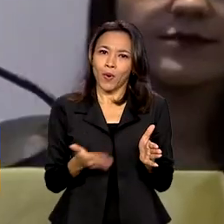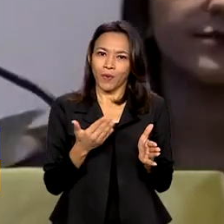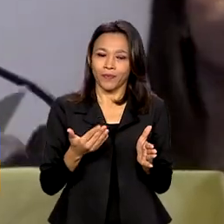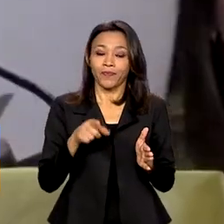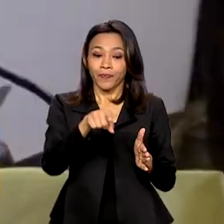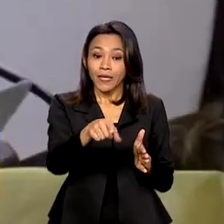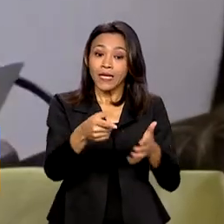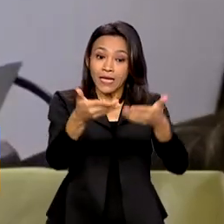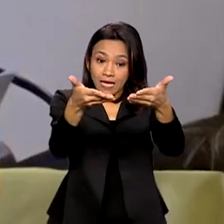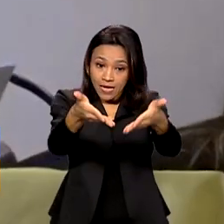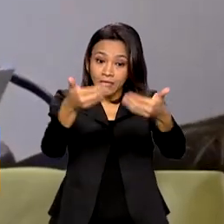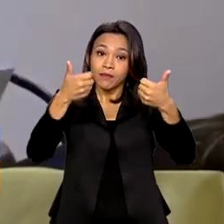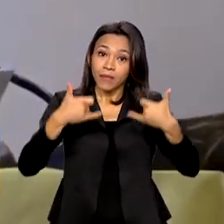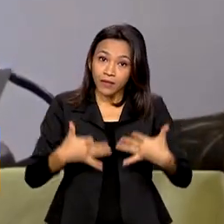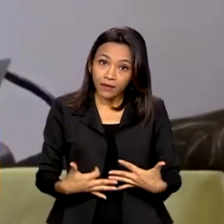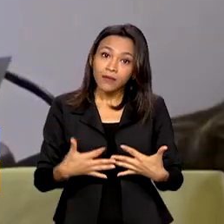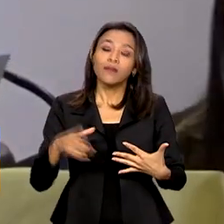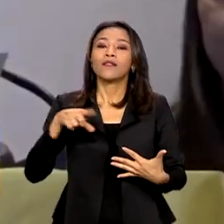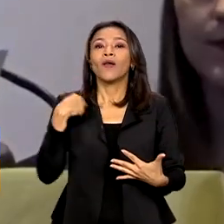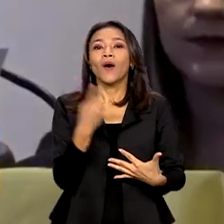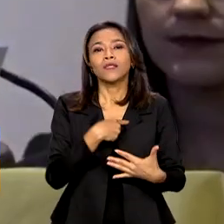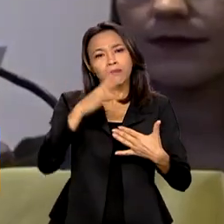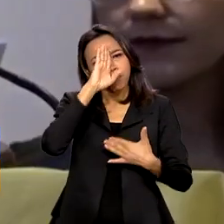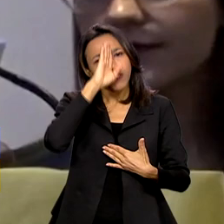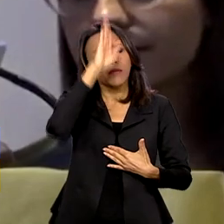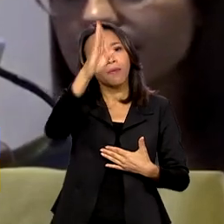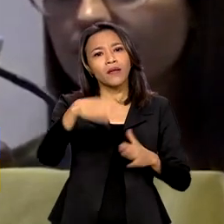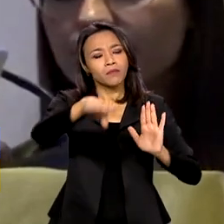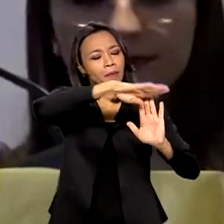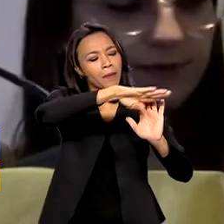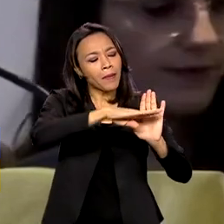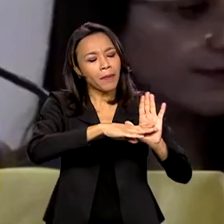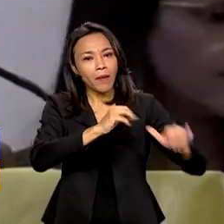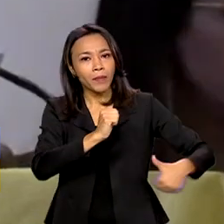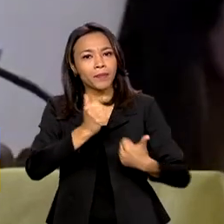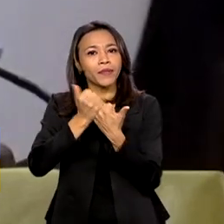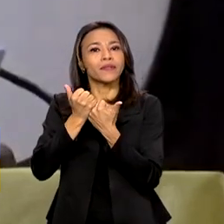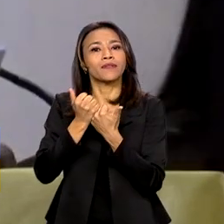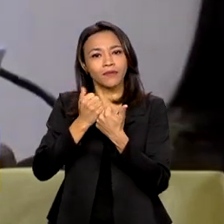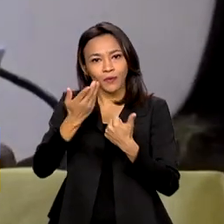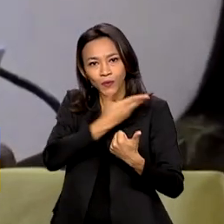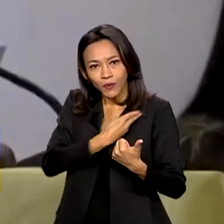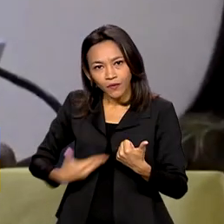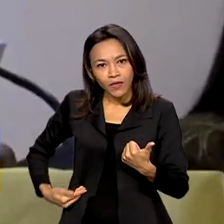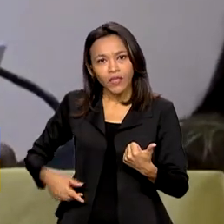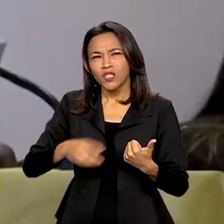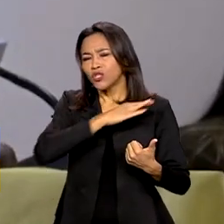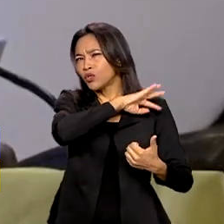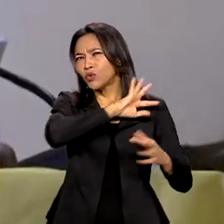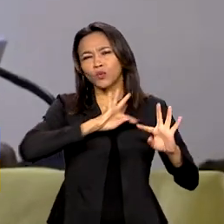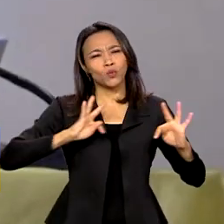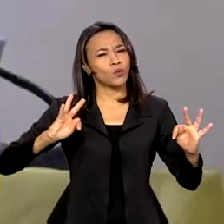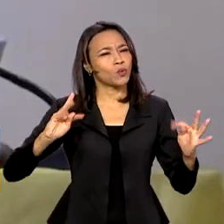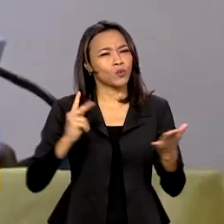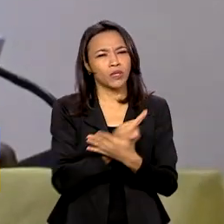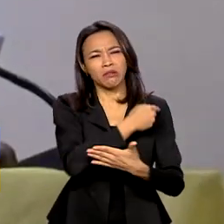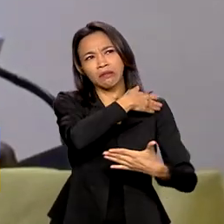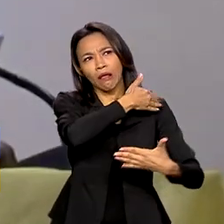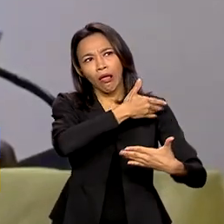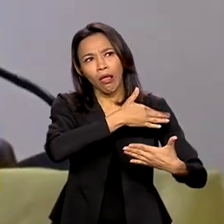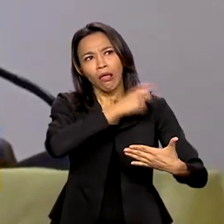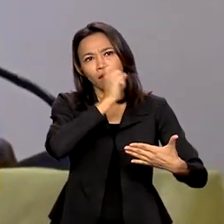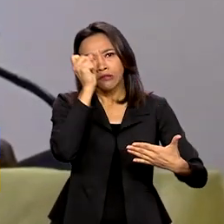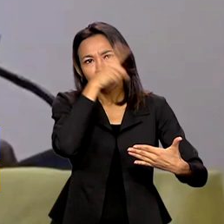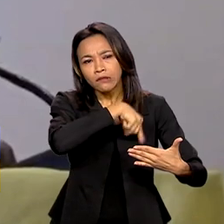apresentando como prioridade do programa de governo, diante de tudo que nós temos passado, diante de tudo que temos vivido,